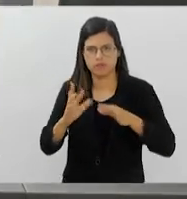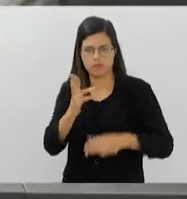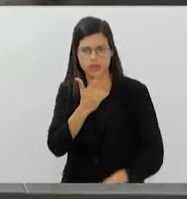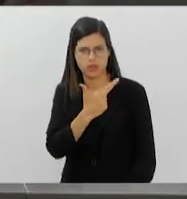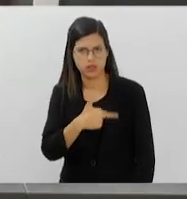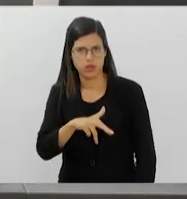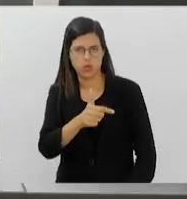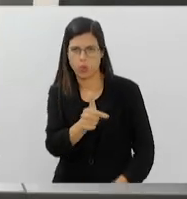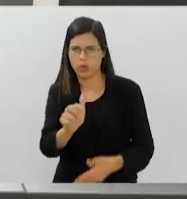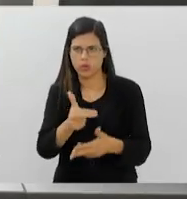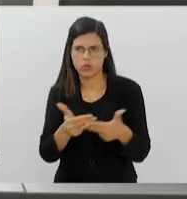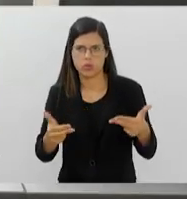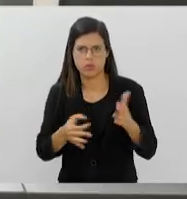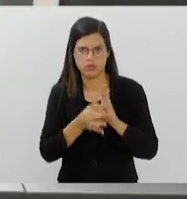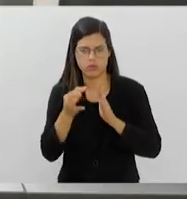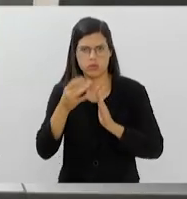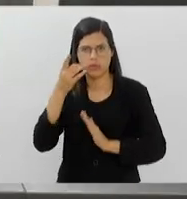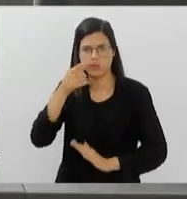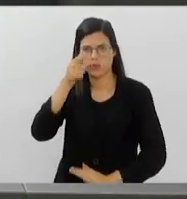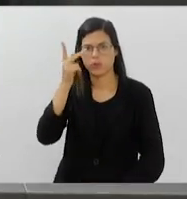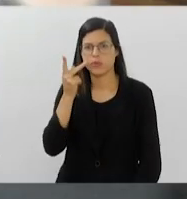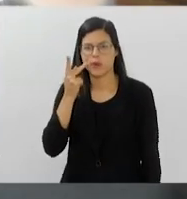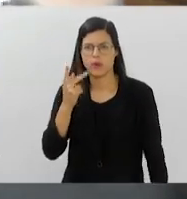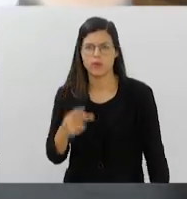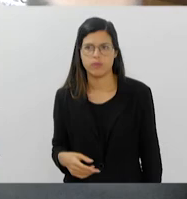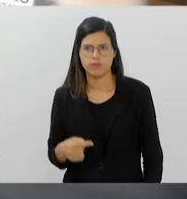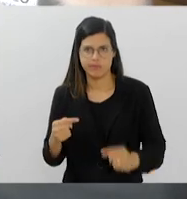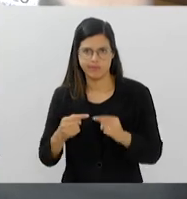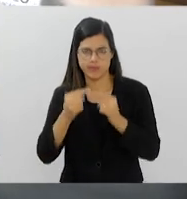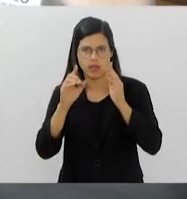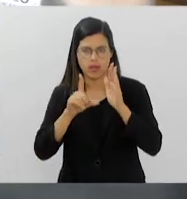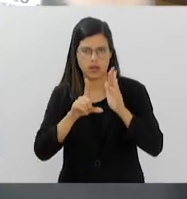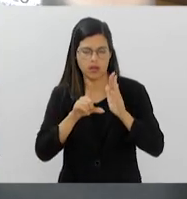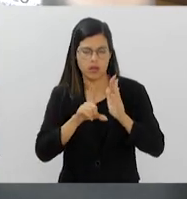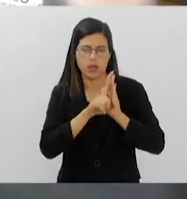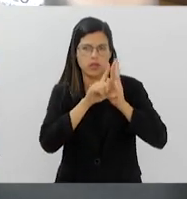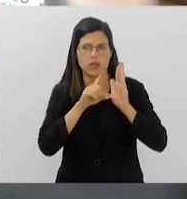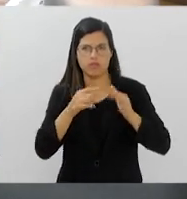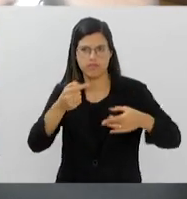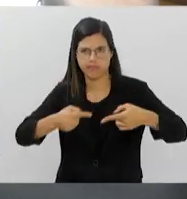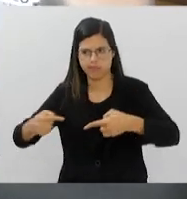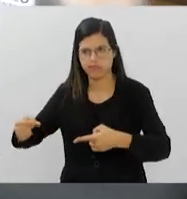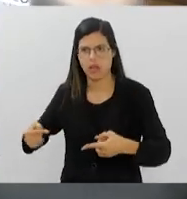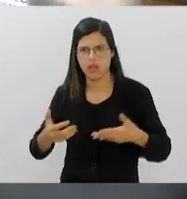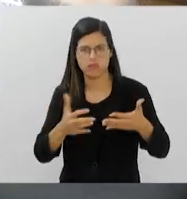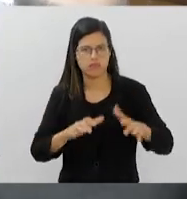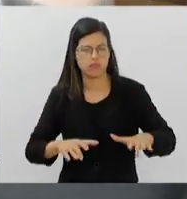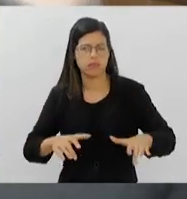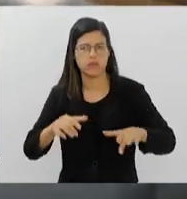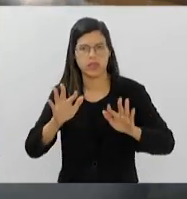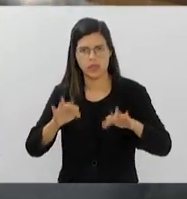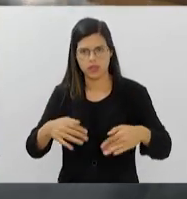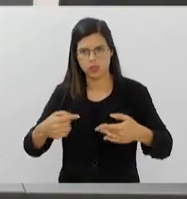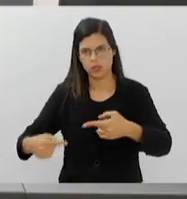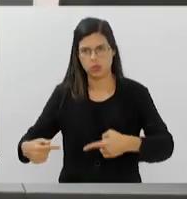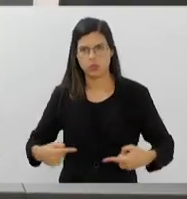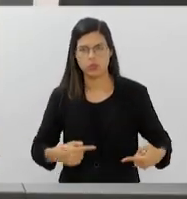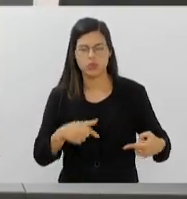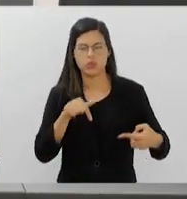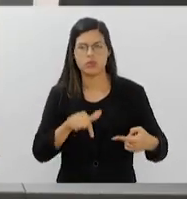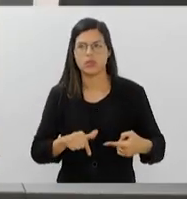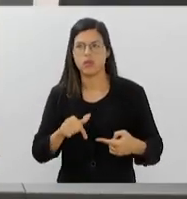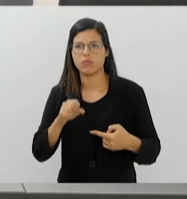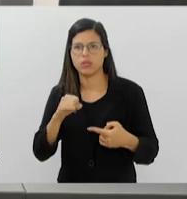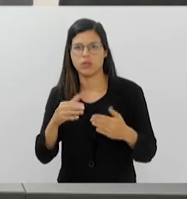providências. Para aparecer, deputado Luiz Paulo. Legalidade. Em discussão. Não havendo quem queira discutir, encerrada a discussão. Em votação, senhores que